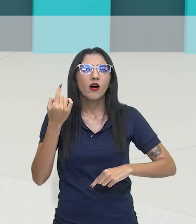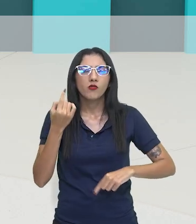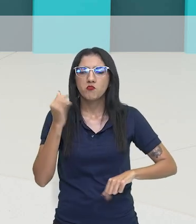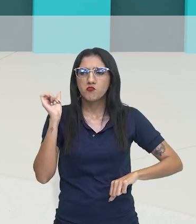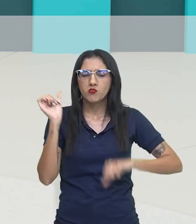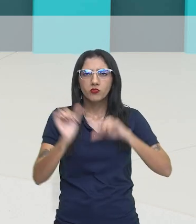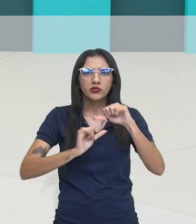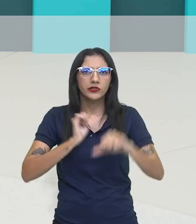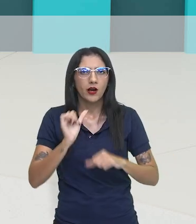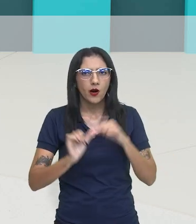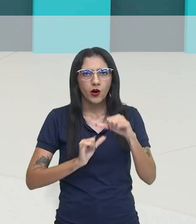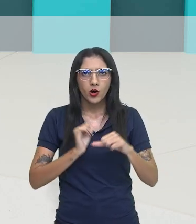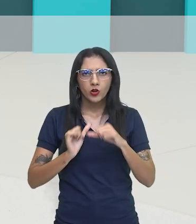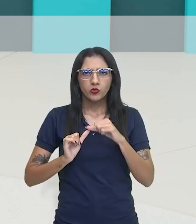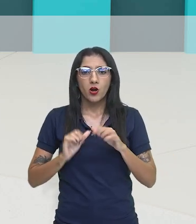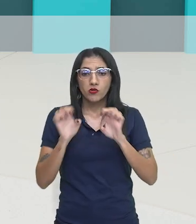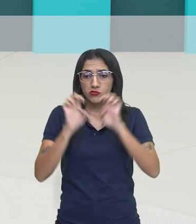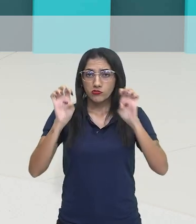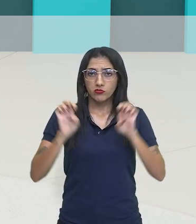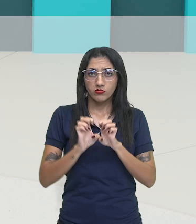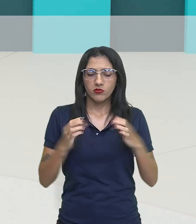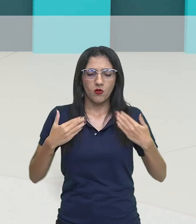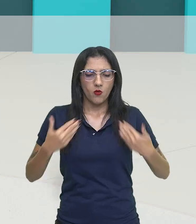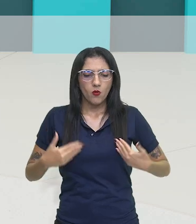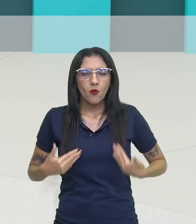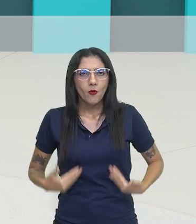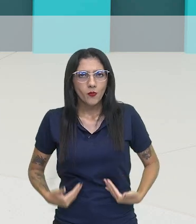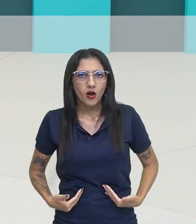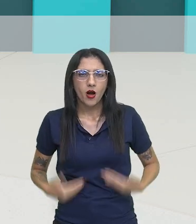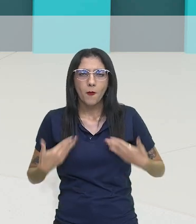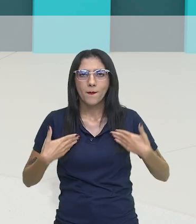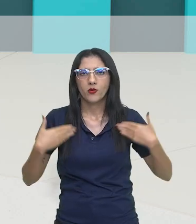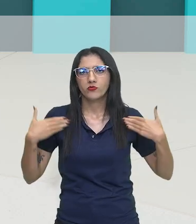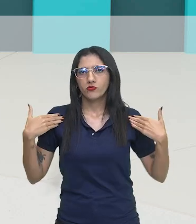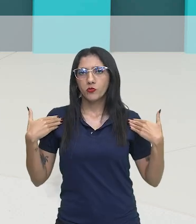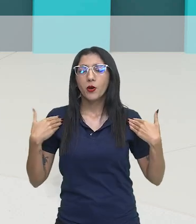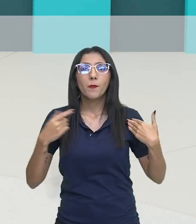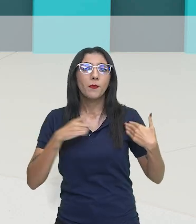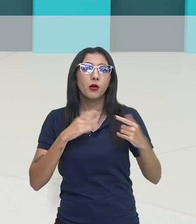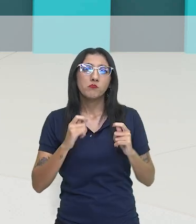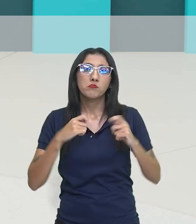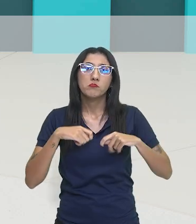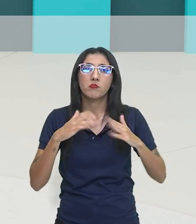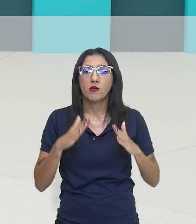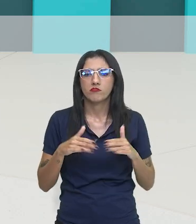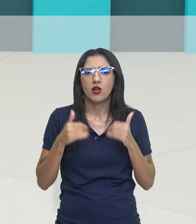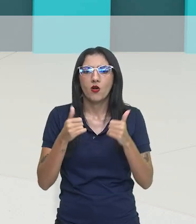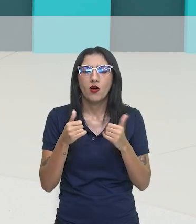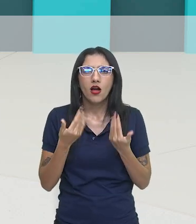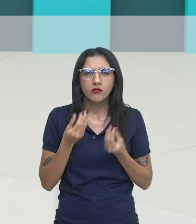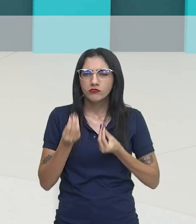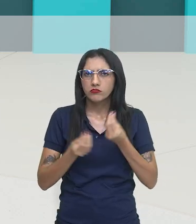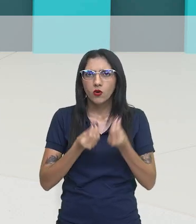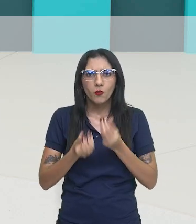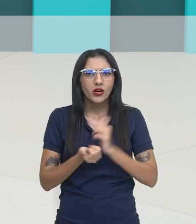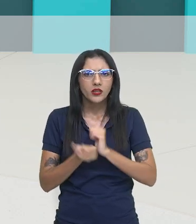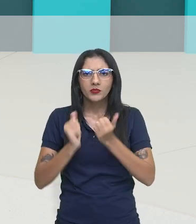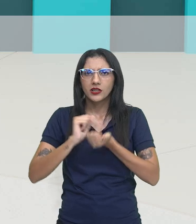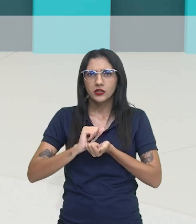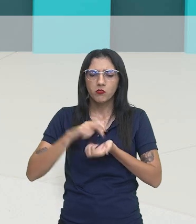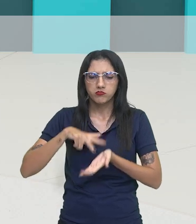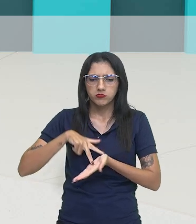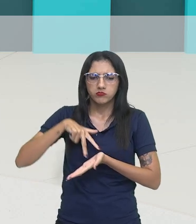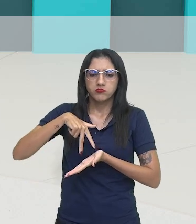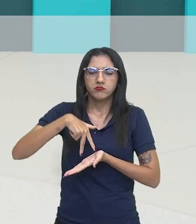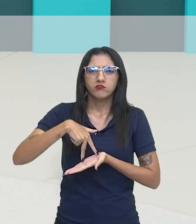mudando, reorganizando a sua estrutura corporal para aquele novo formato de um ser que andava